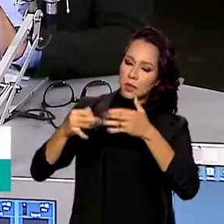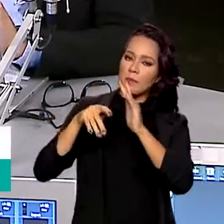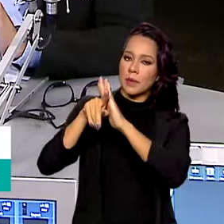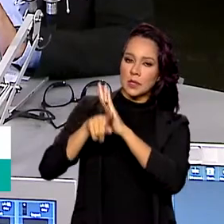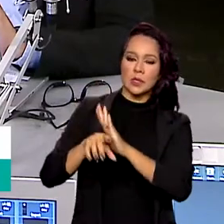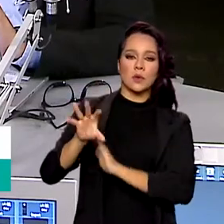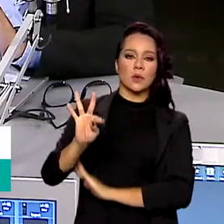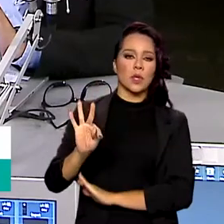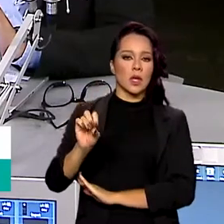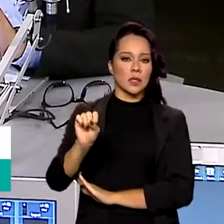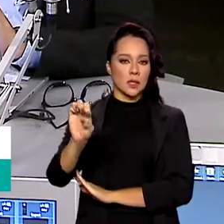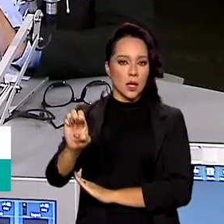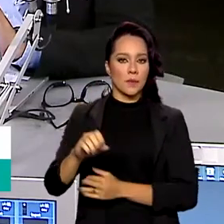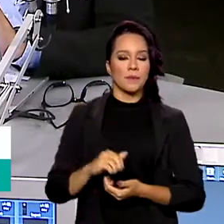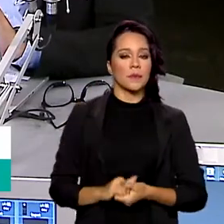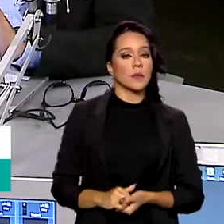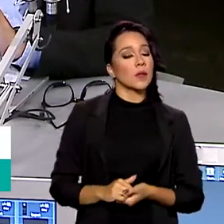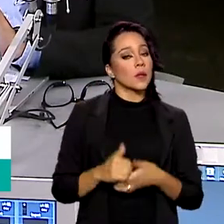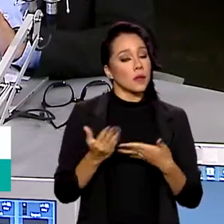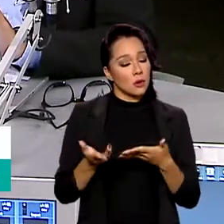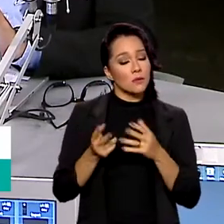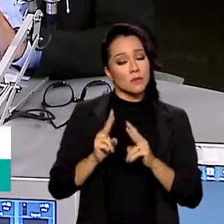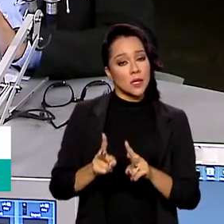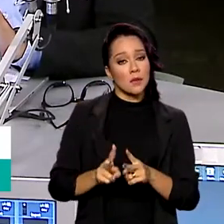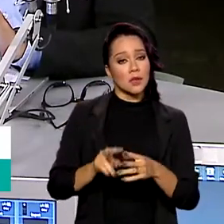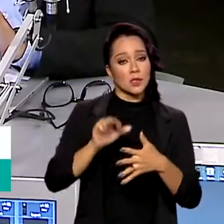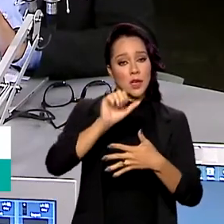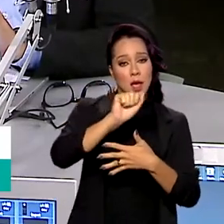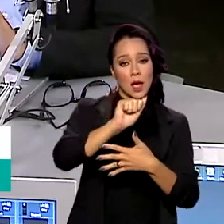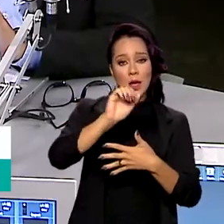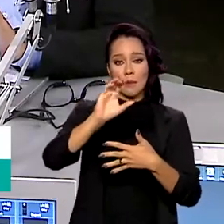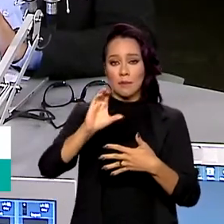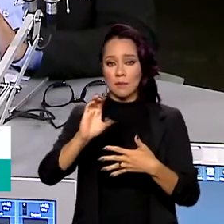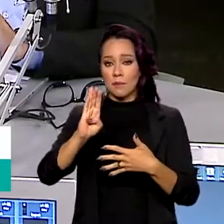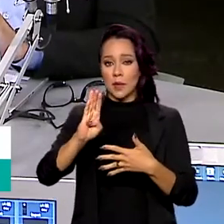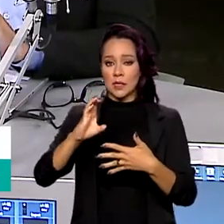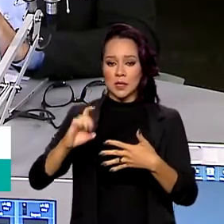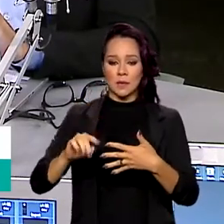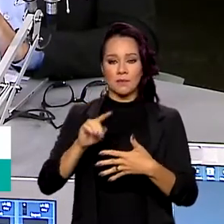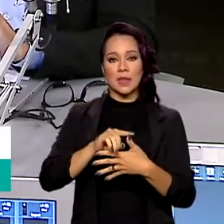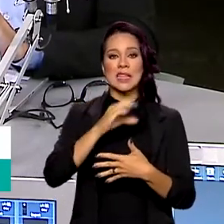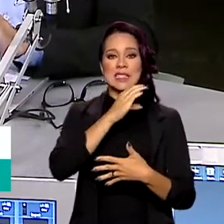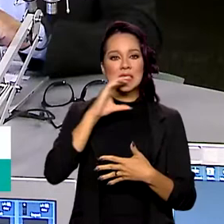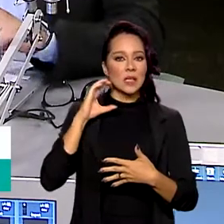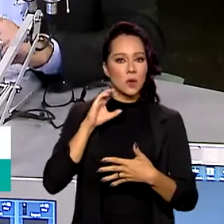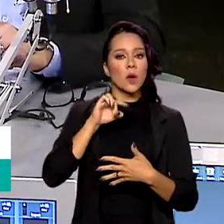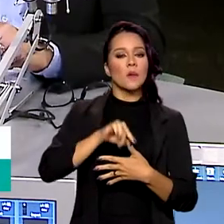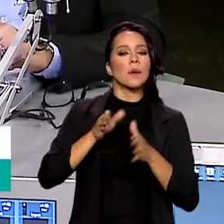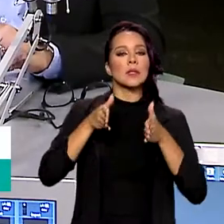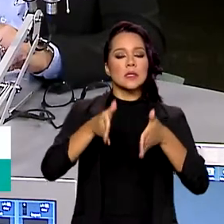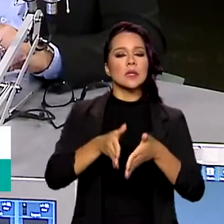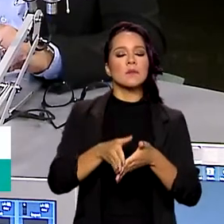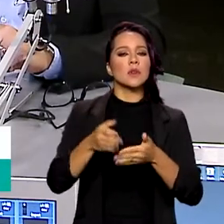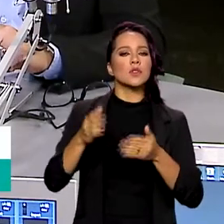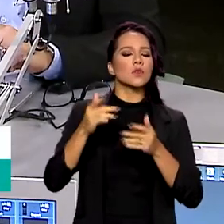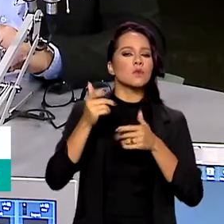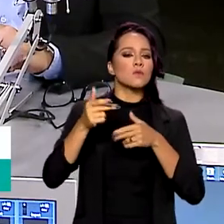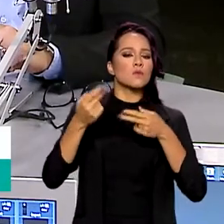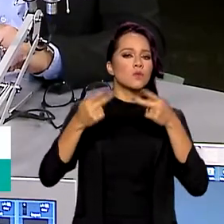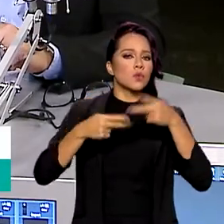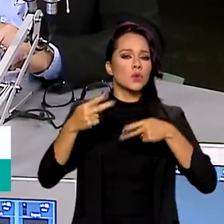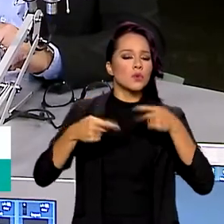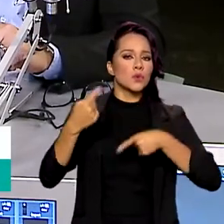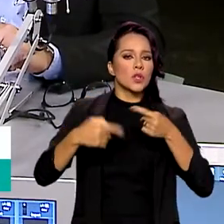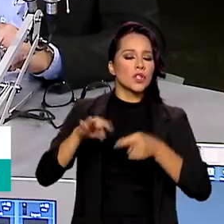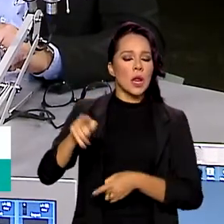com as pesquisas divulgadas pelo TSE como sempre nós vamos seguir a ordem alfabética Ciro Gomes do PDT participa de Atos políticos em